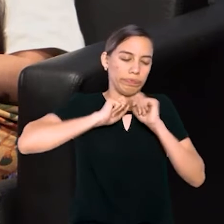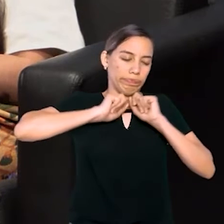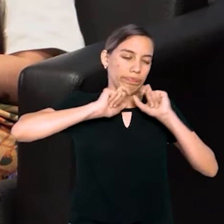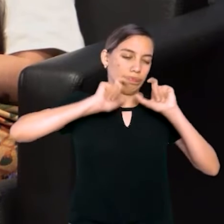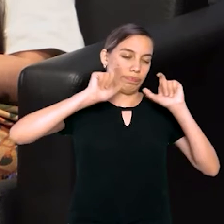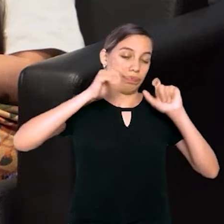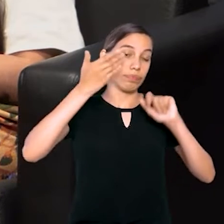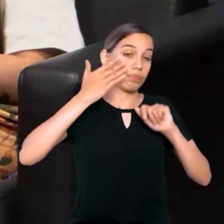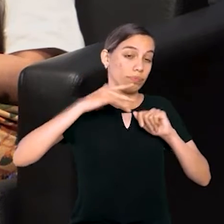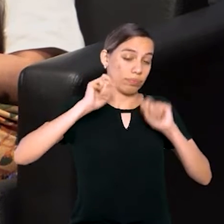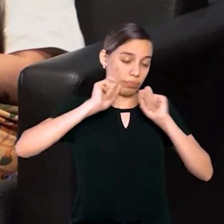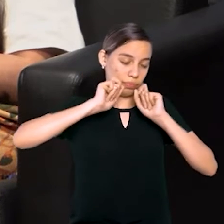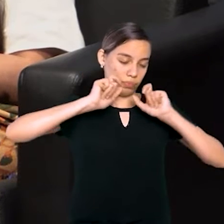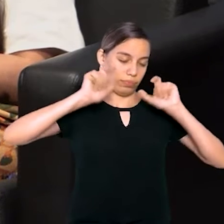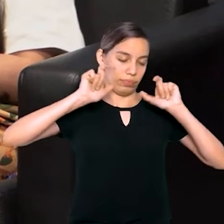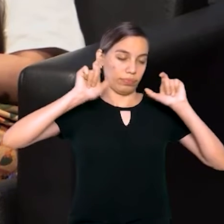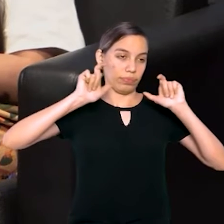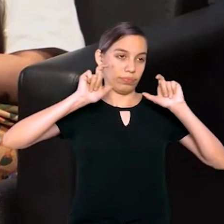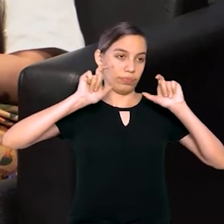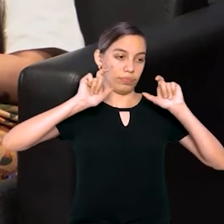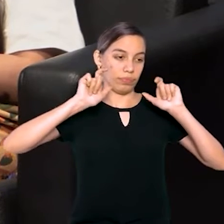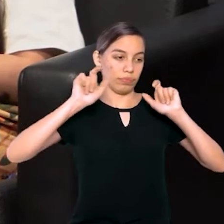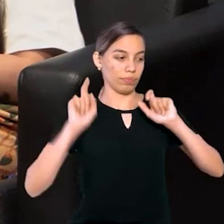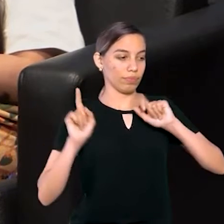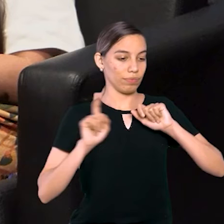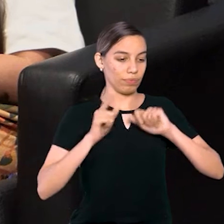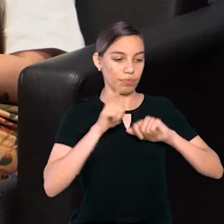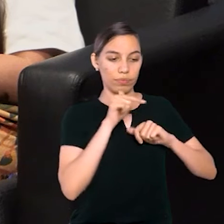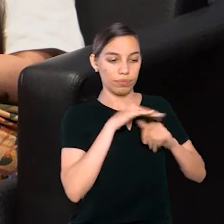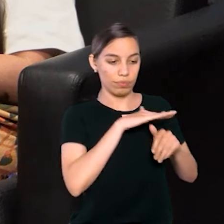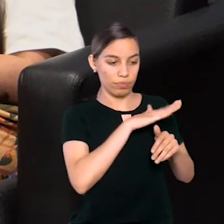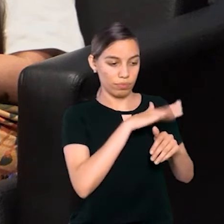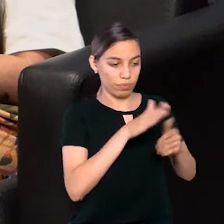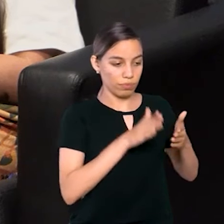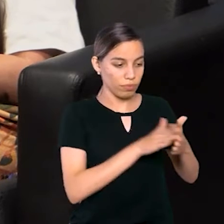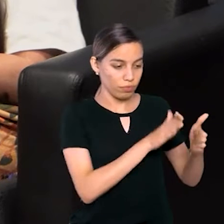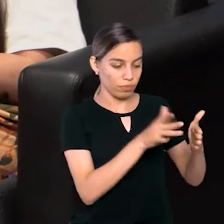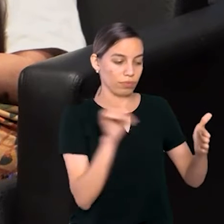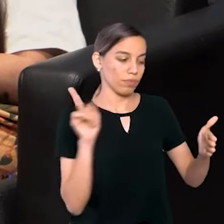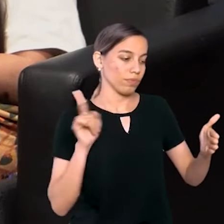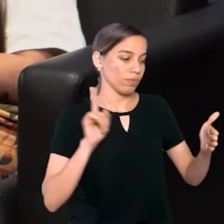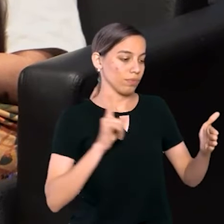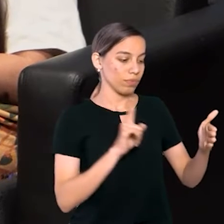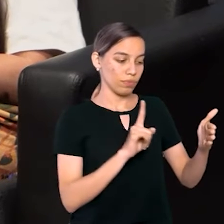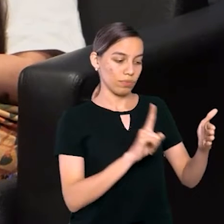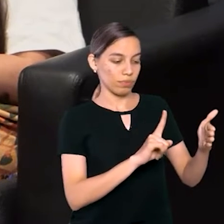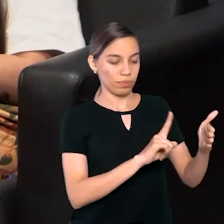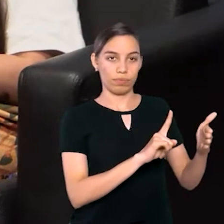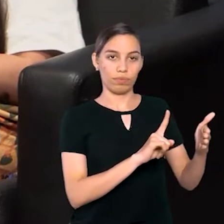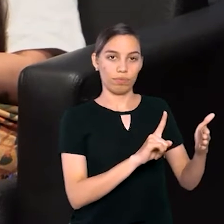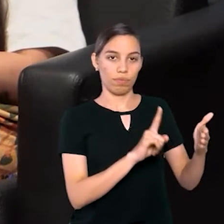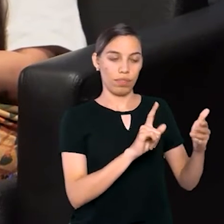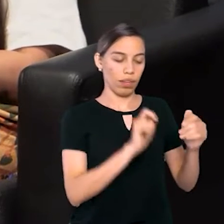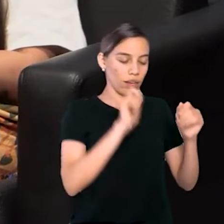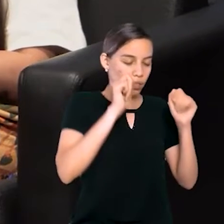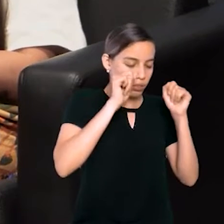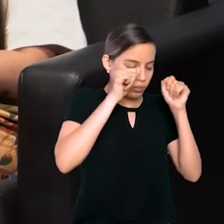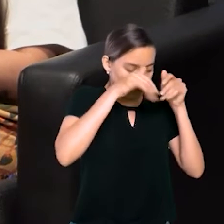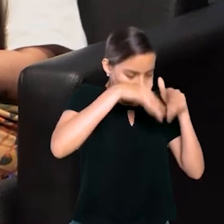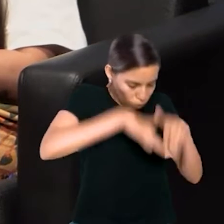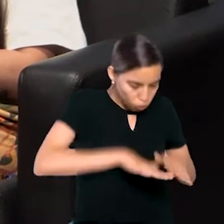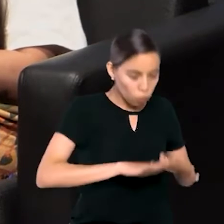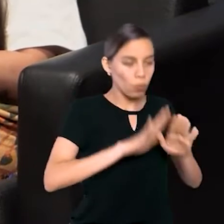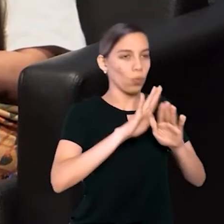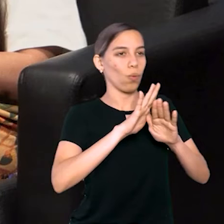crianças vão tomar banho no rio, elas vão tomar banho no rio para ter mais facilidade de acordar logo,